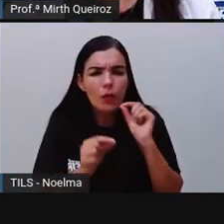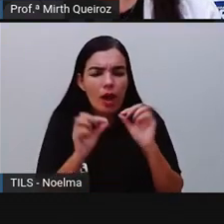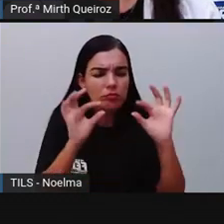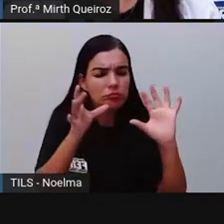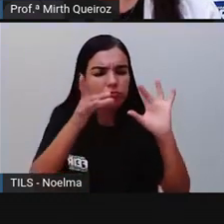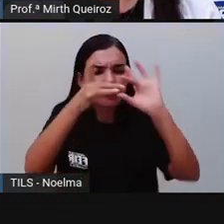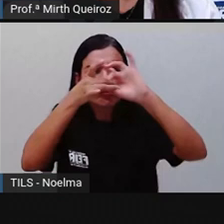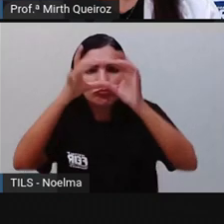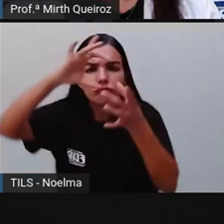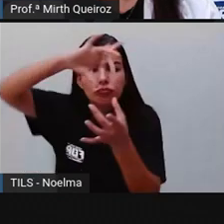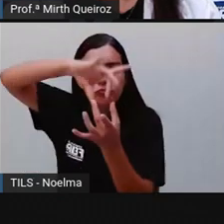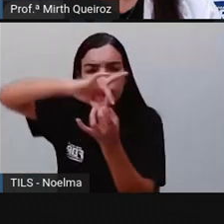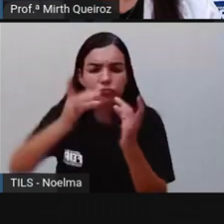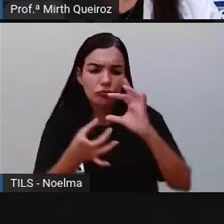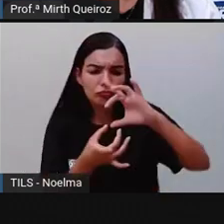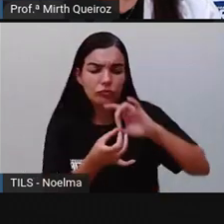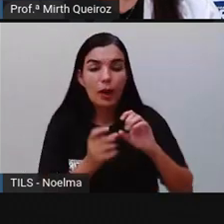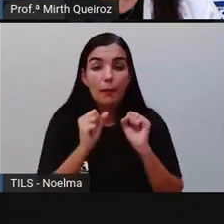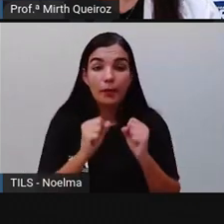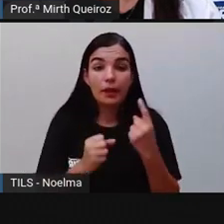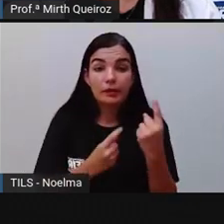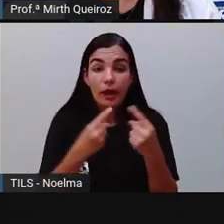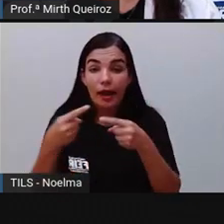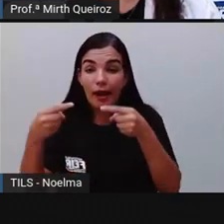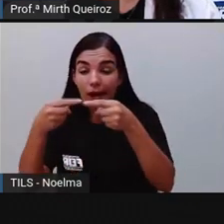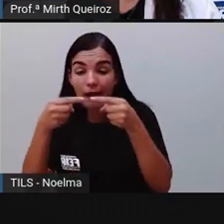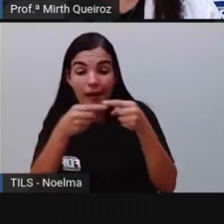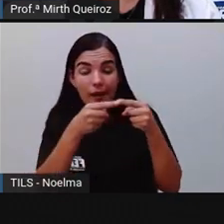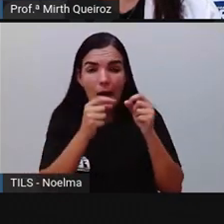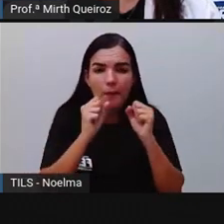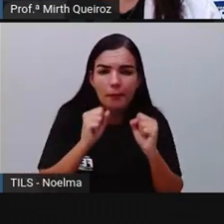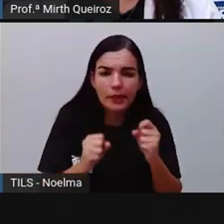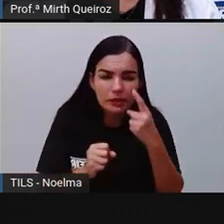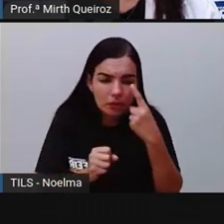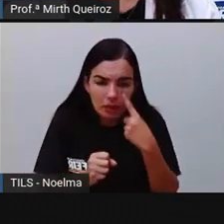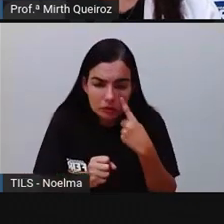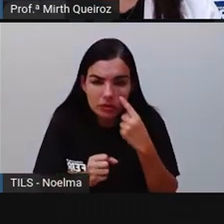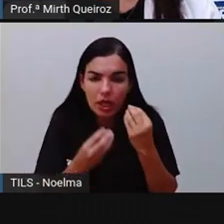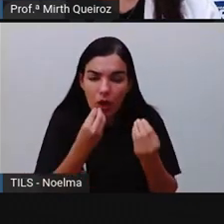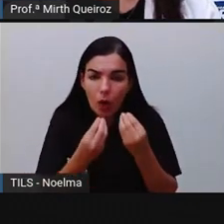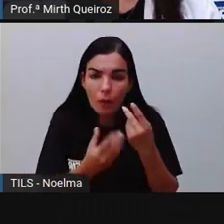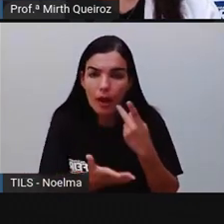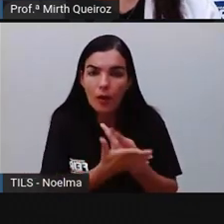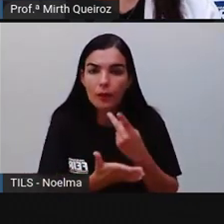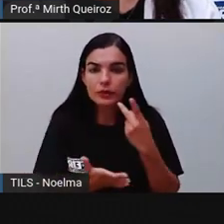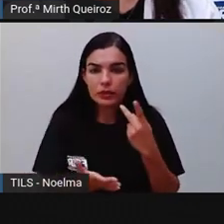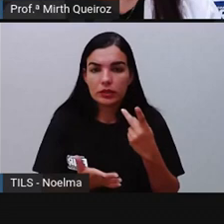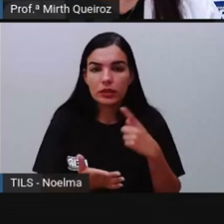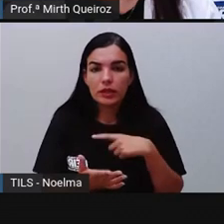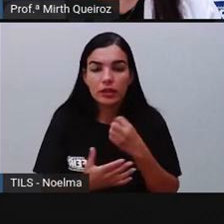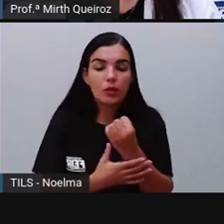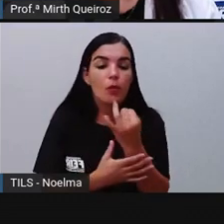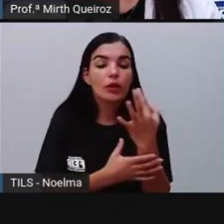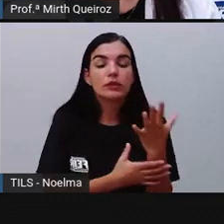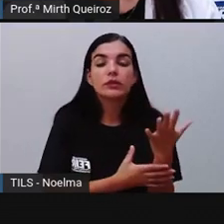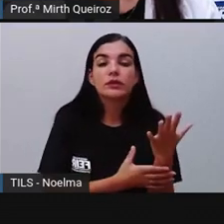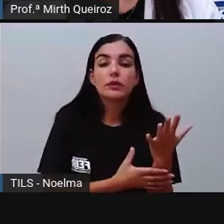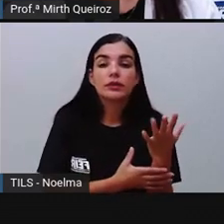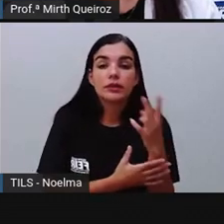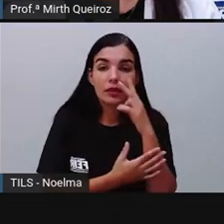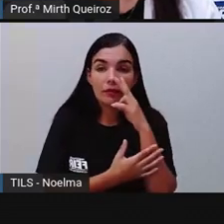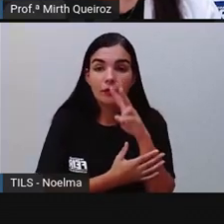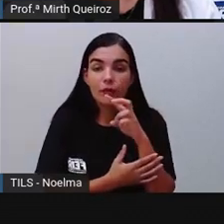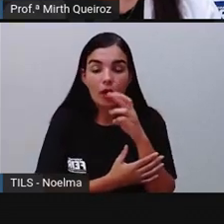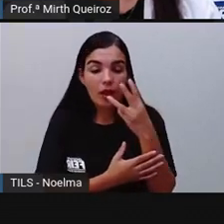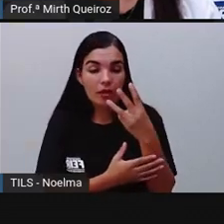esquema em que cada combinação possível ela vai ser apontada aí. E quantas combinações nós vimos aqui? Ó,